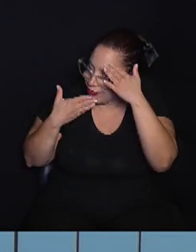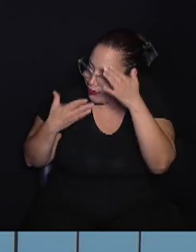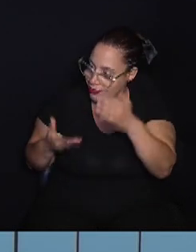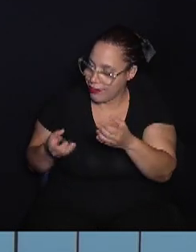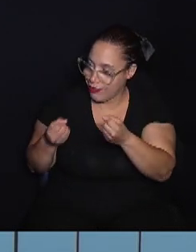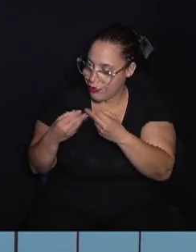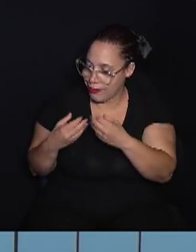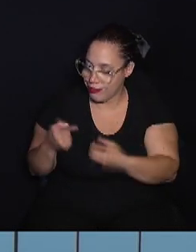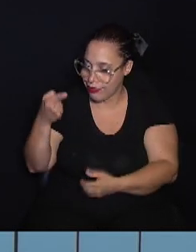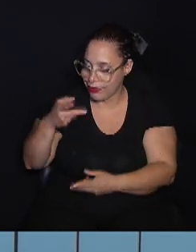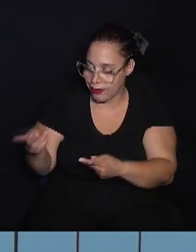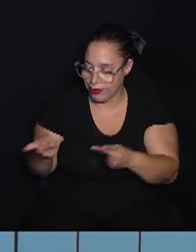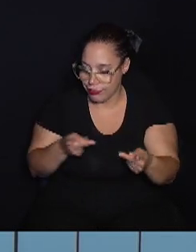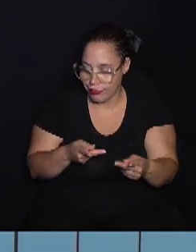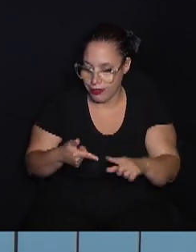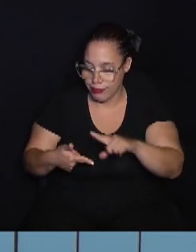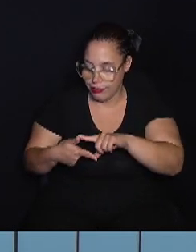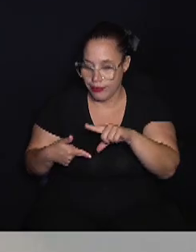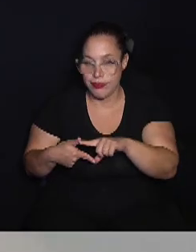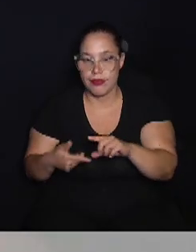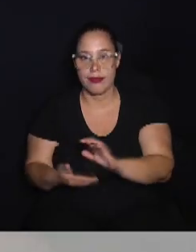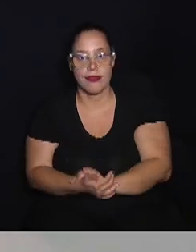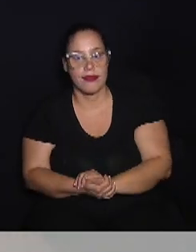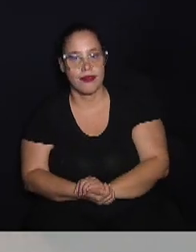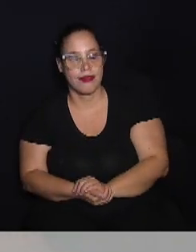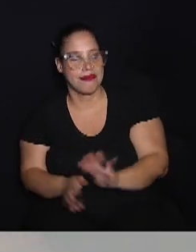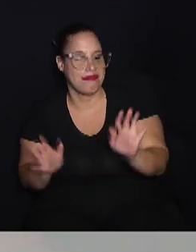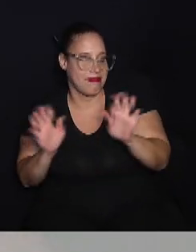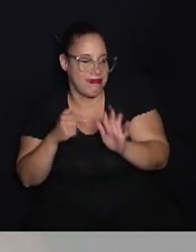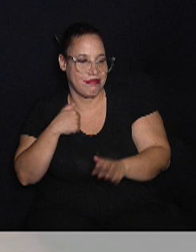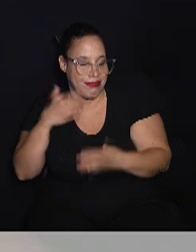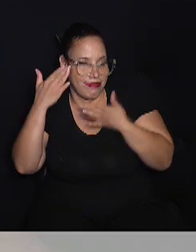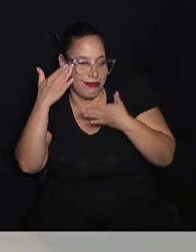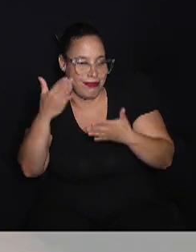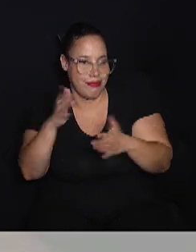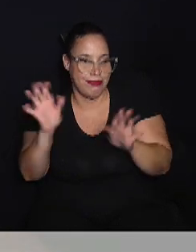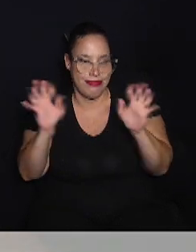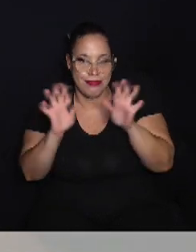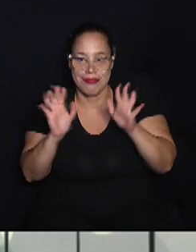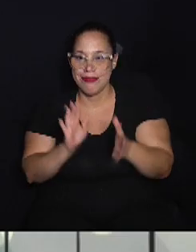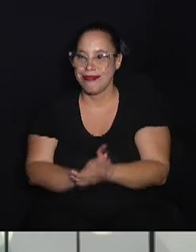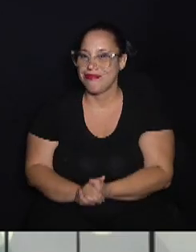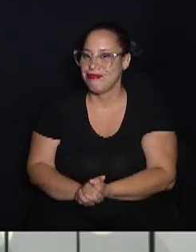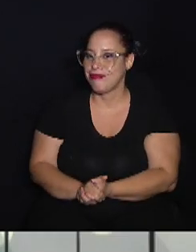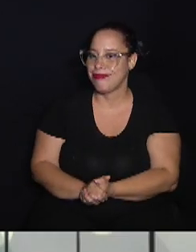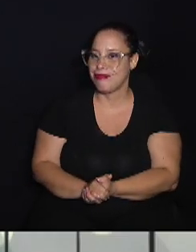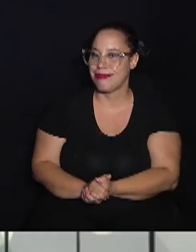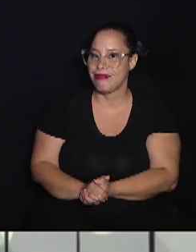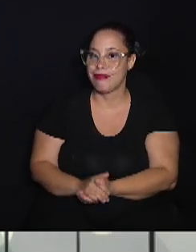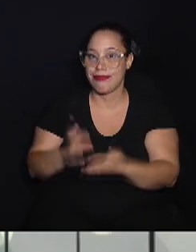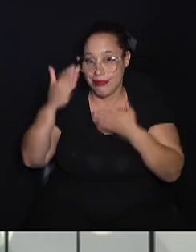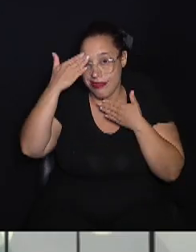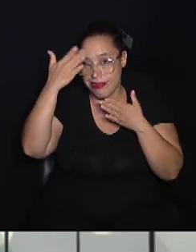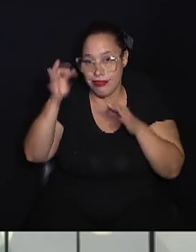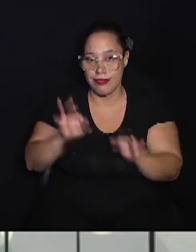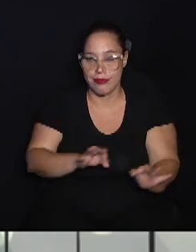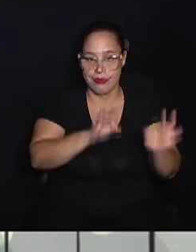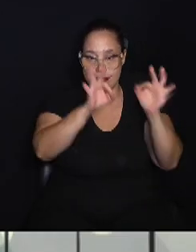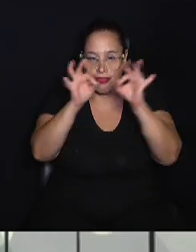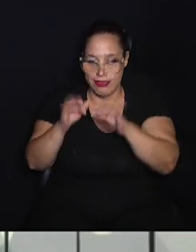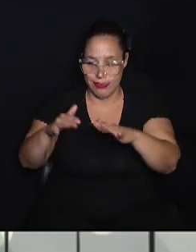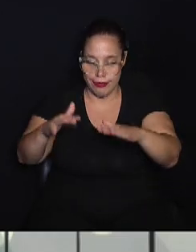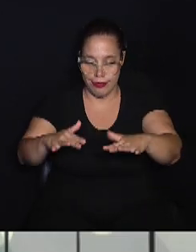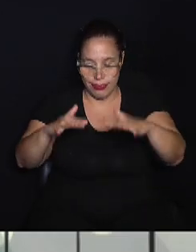sua participação aqui no nosso quadro de nada Eu que agradeço tchau obrigada também pela sua